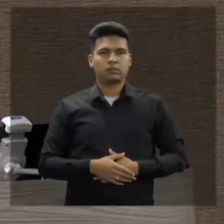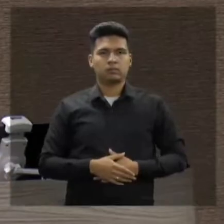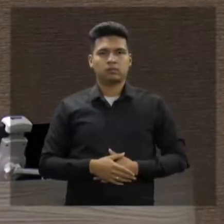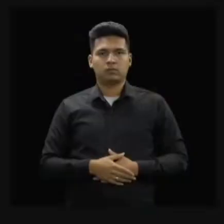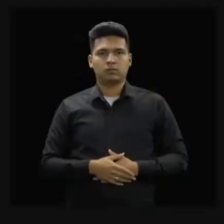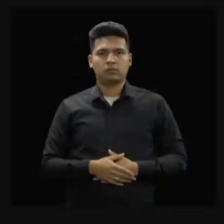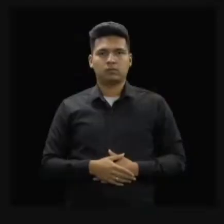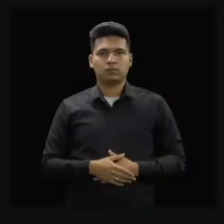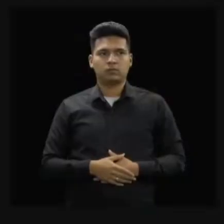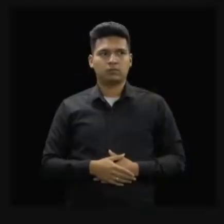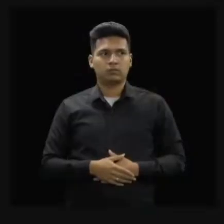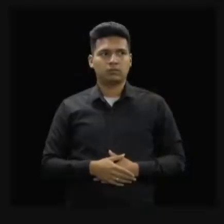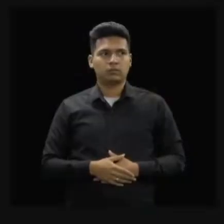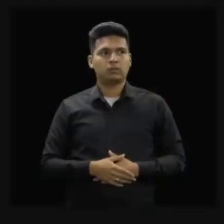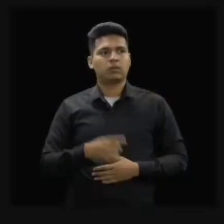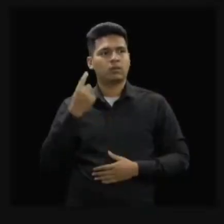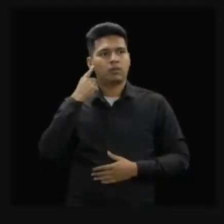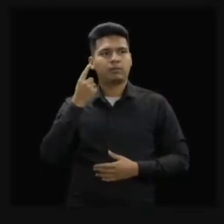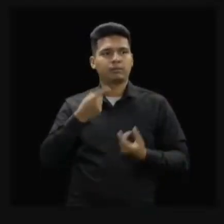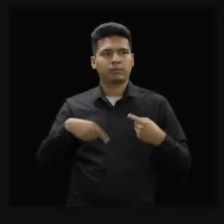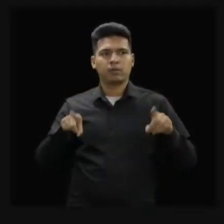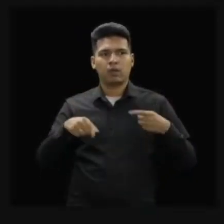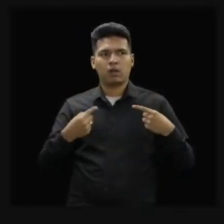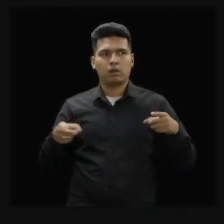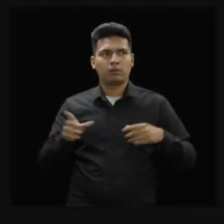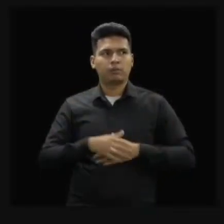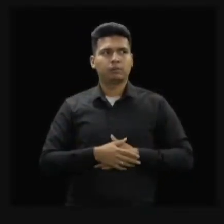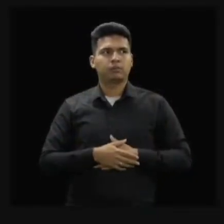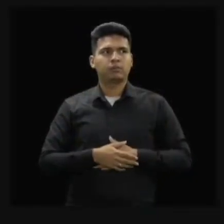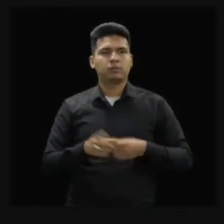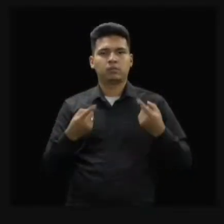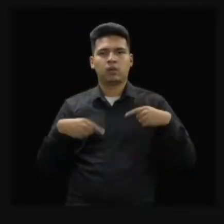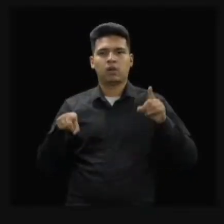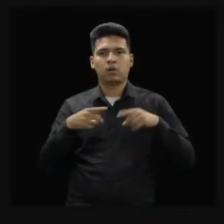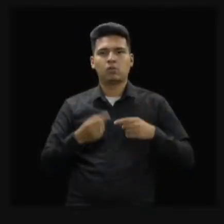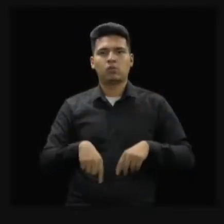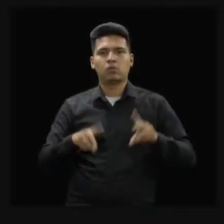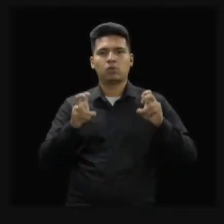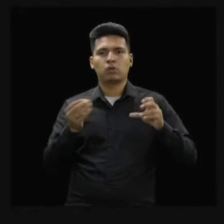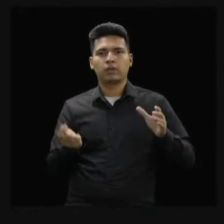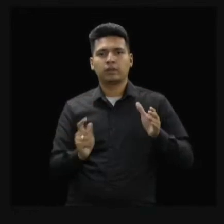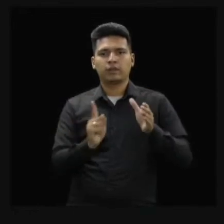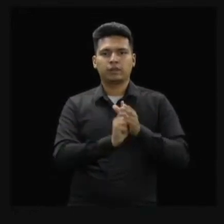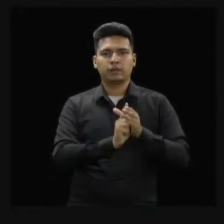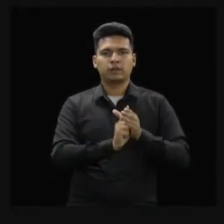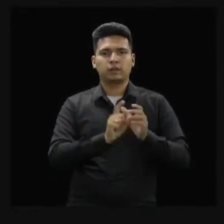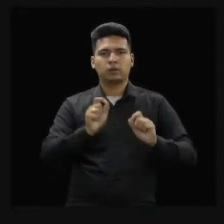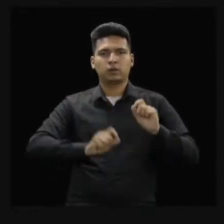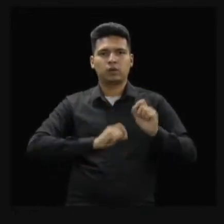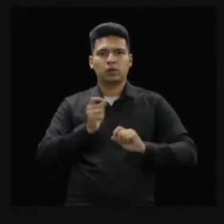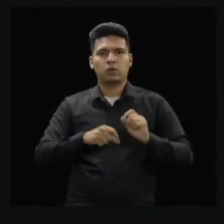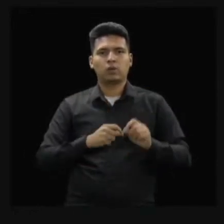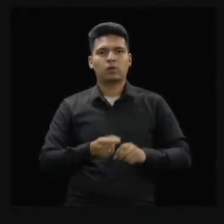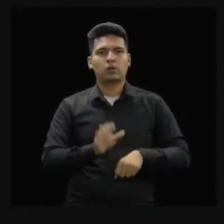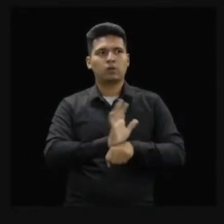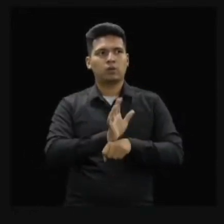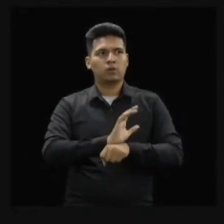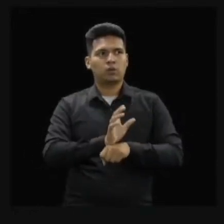embaçar aí a música tá a música as crianças